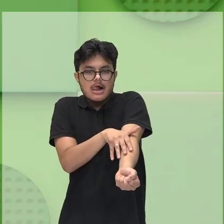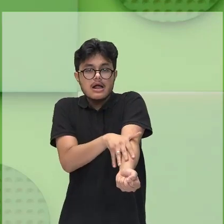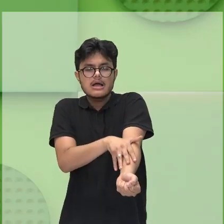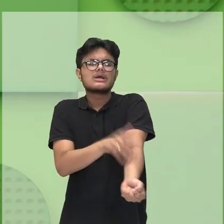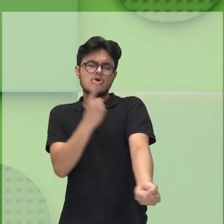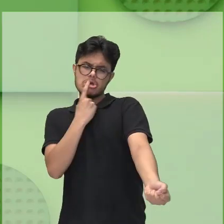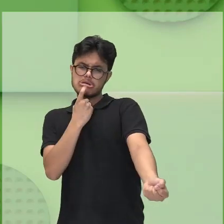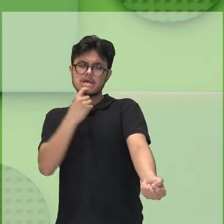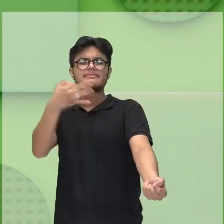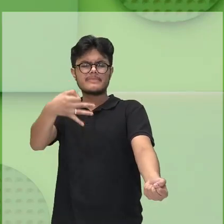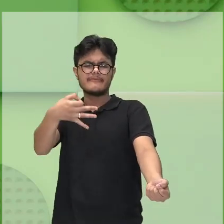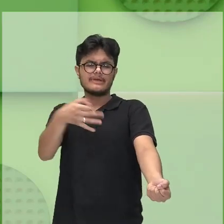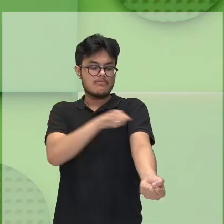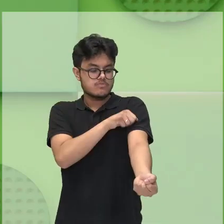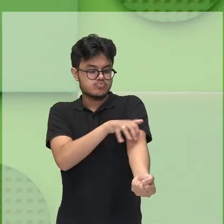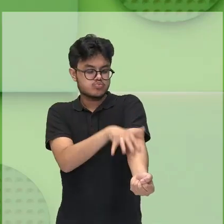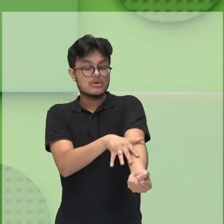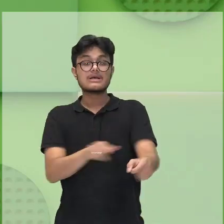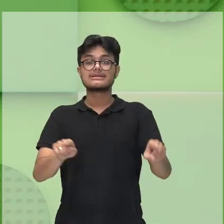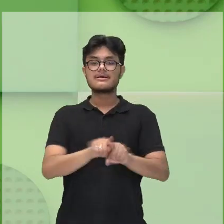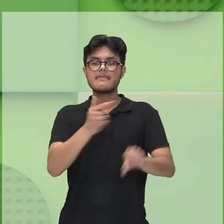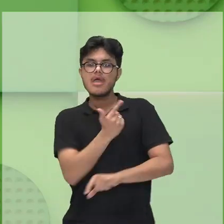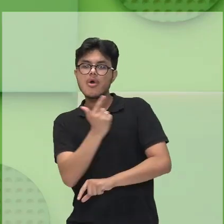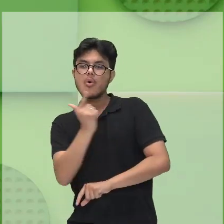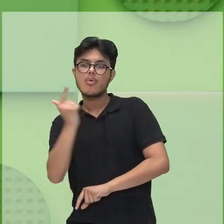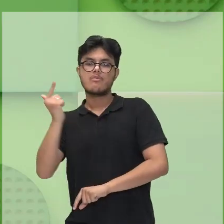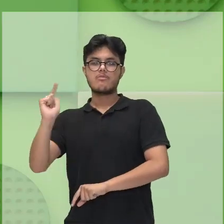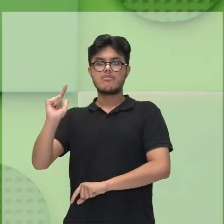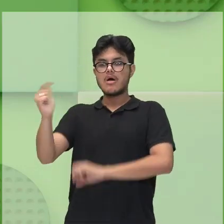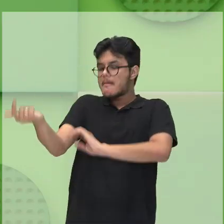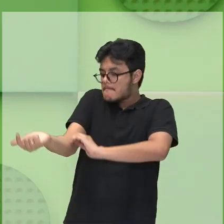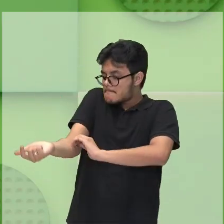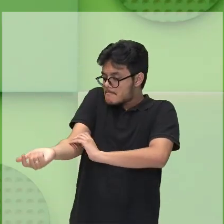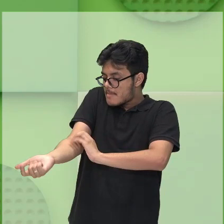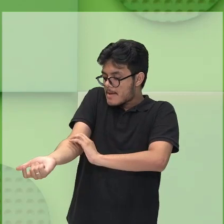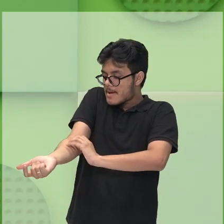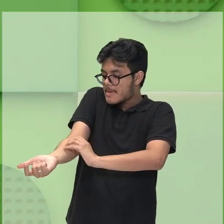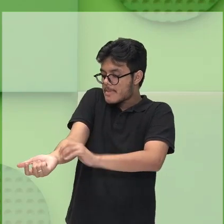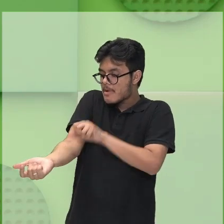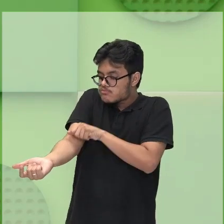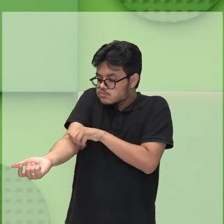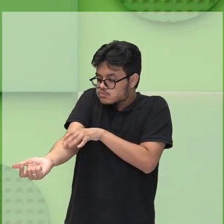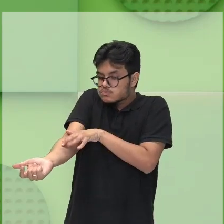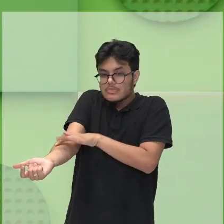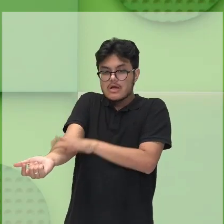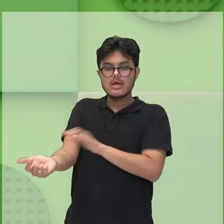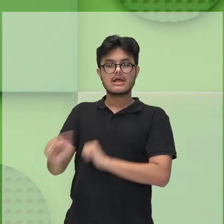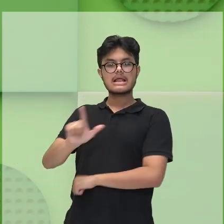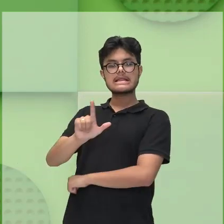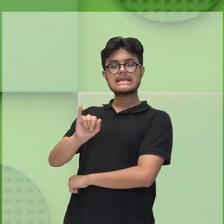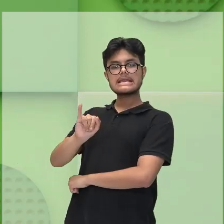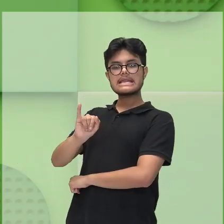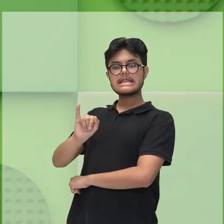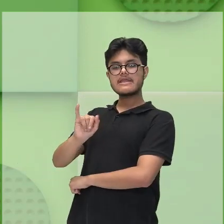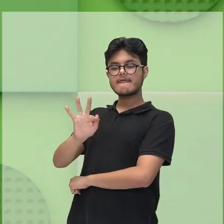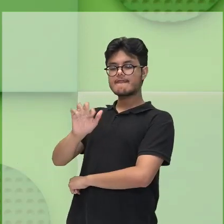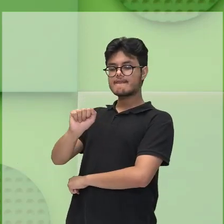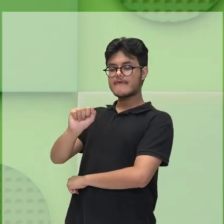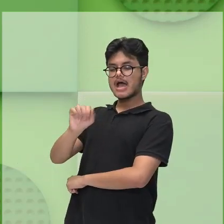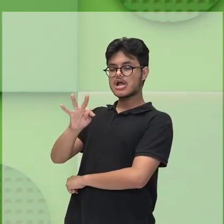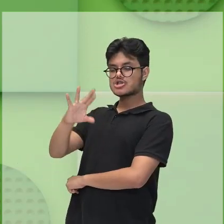sanguíneos que levam o sangue e nós temos outro tipo de vasos que são os vasos linfáticos. Esse verme, que é a